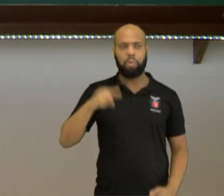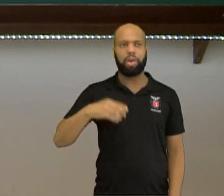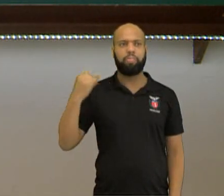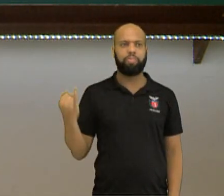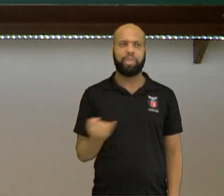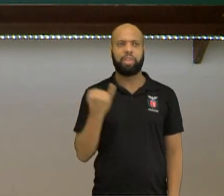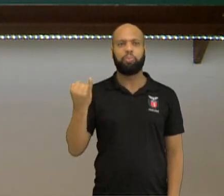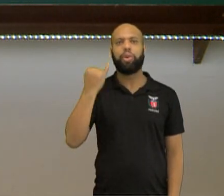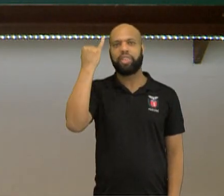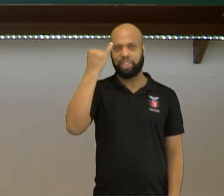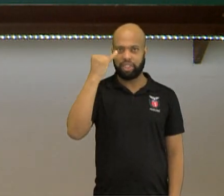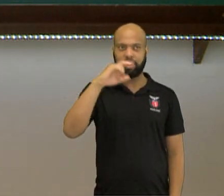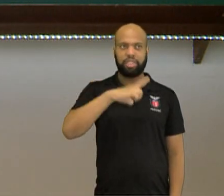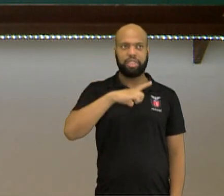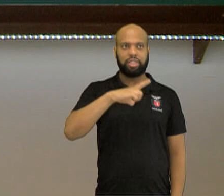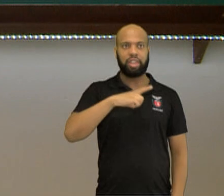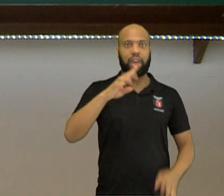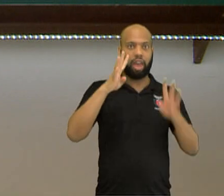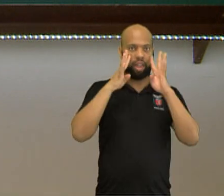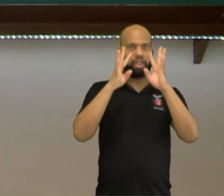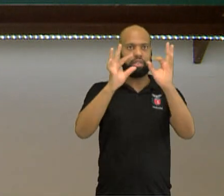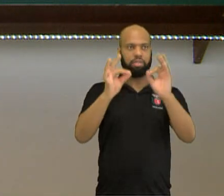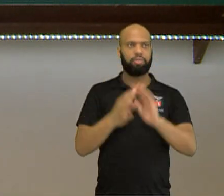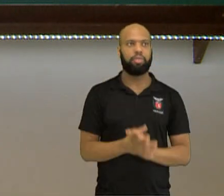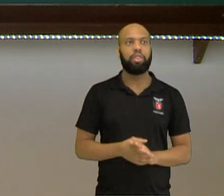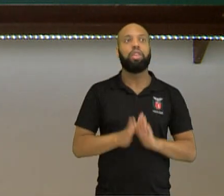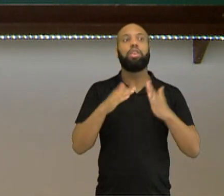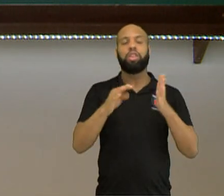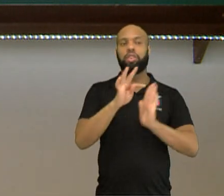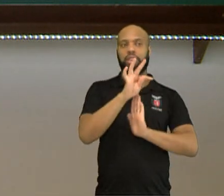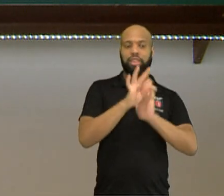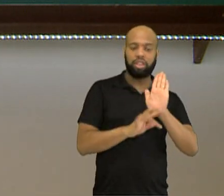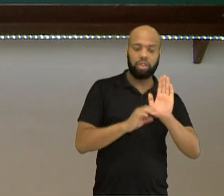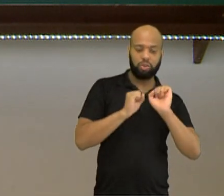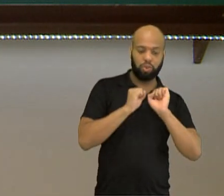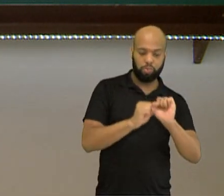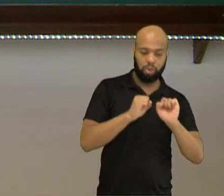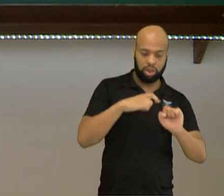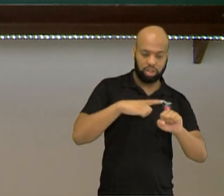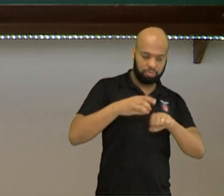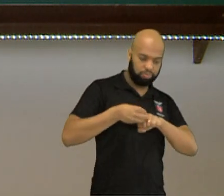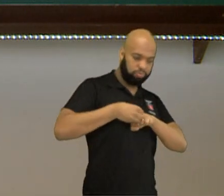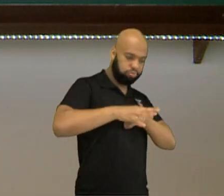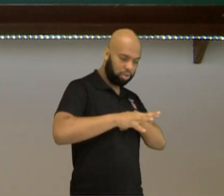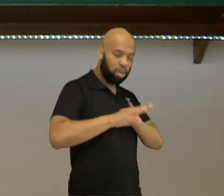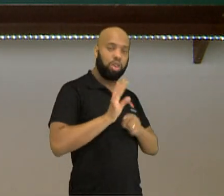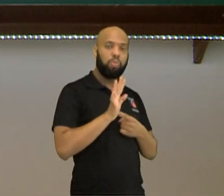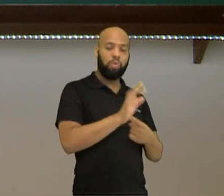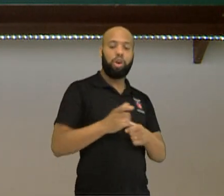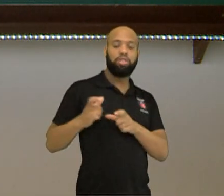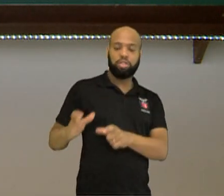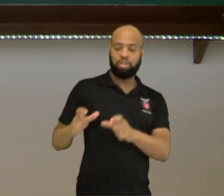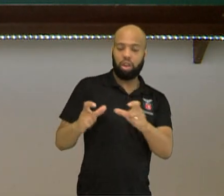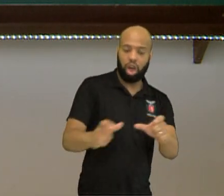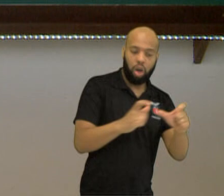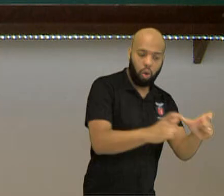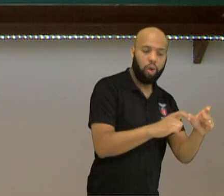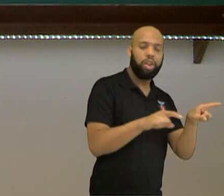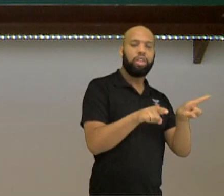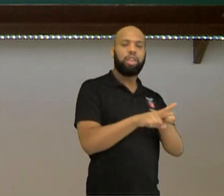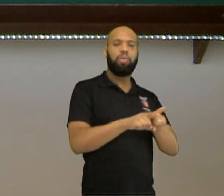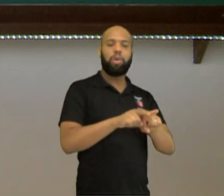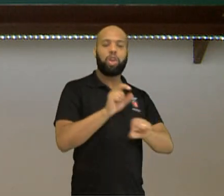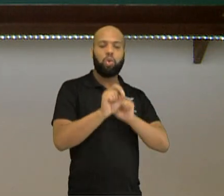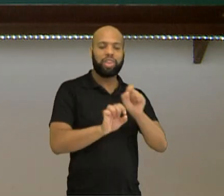gente ficar ligado, ele pode então ter as orientações dos locais e as ações